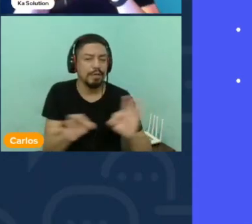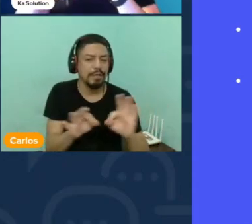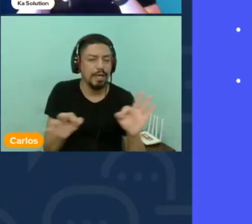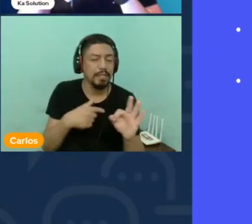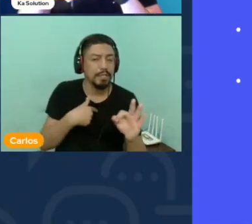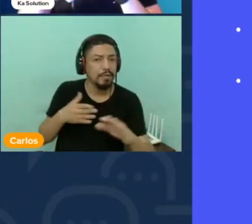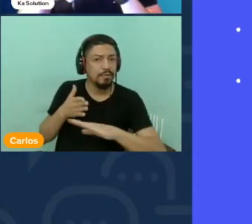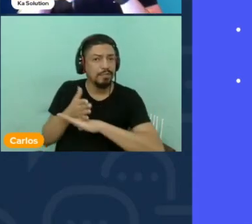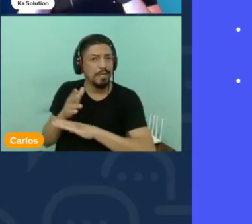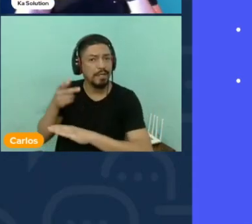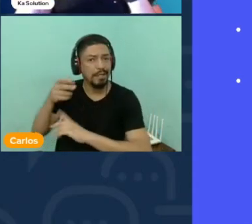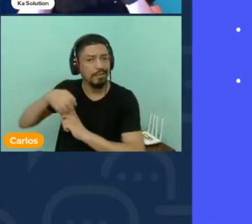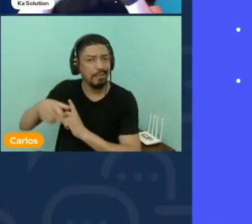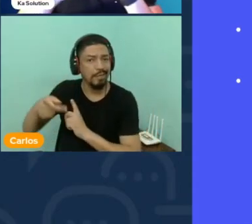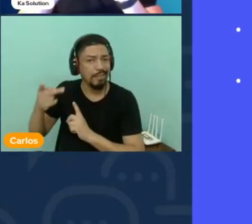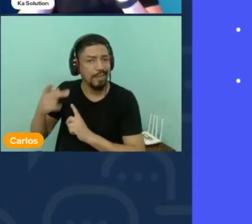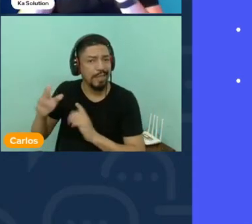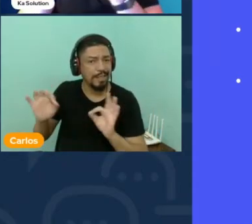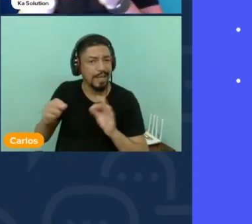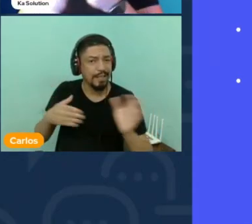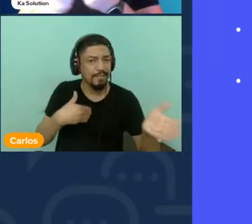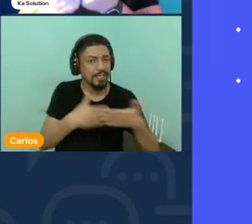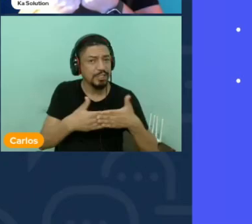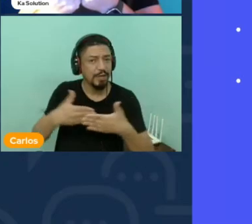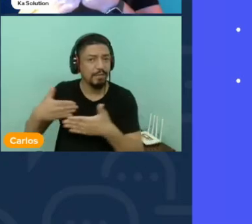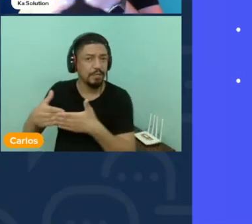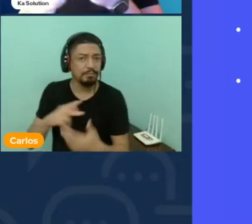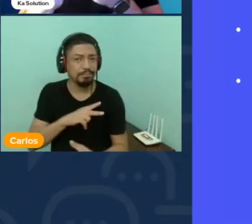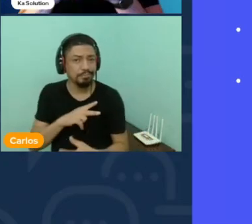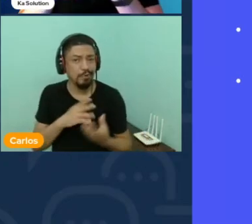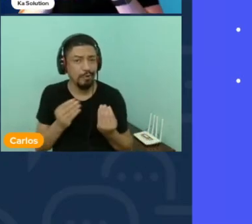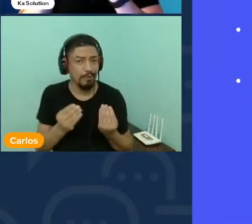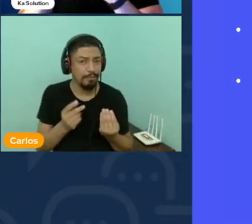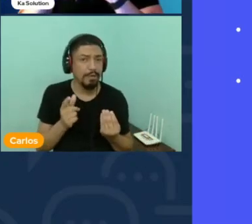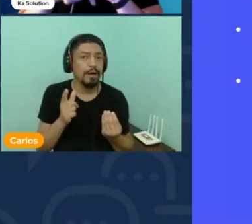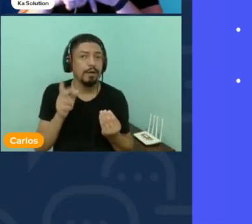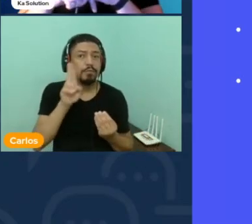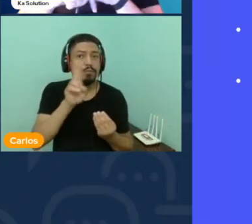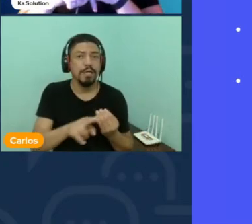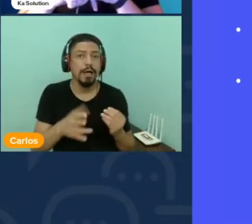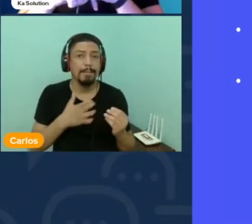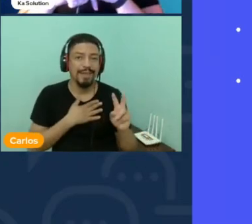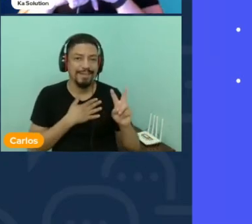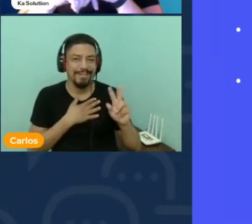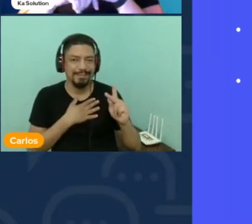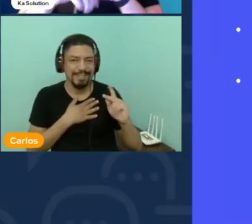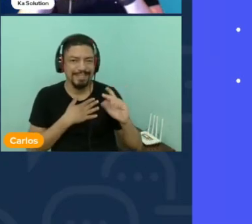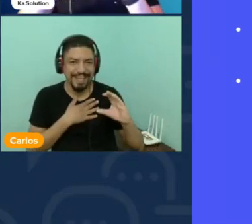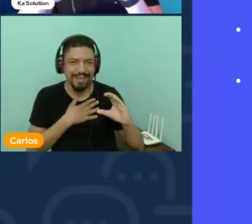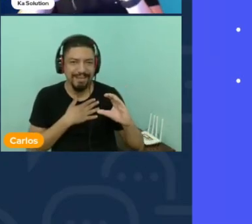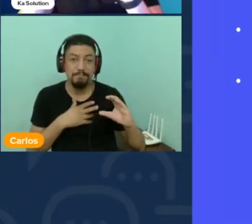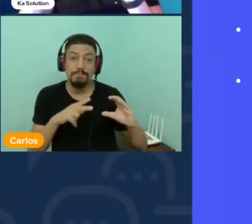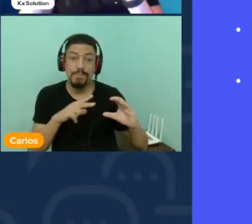dele? Então, fundamentalmente, isso é garantido pela minha VPC. A VPC é o